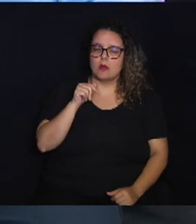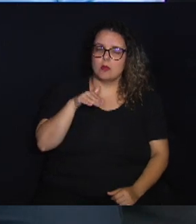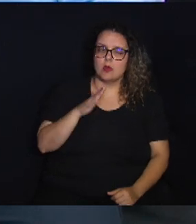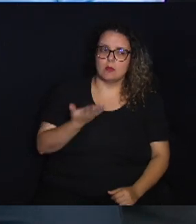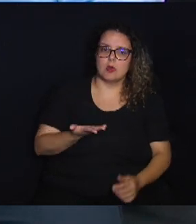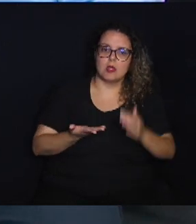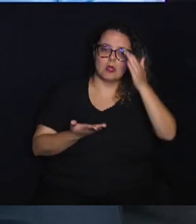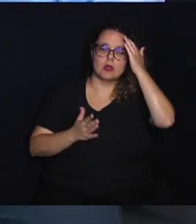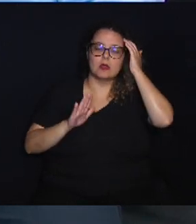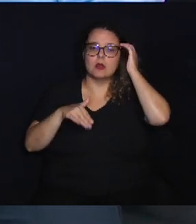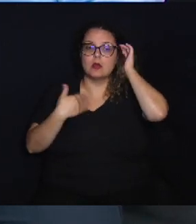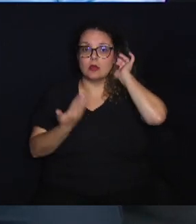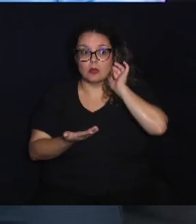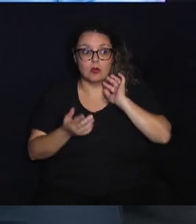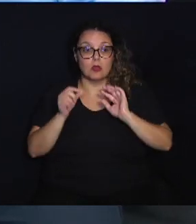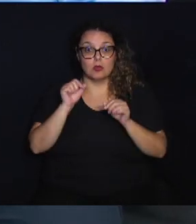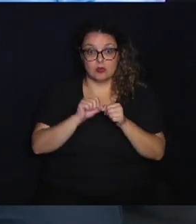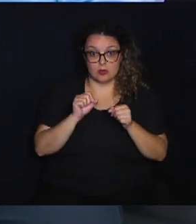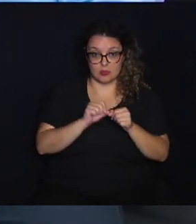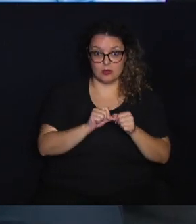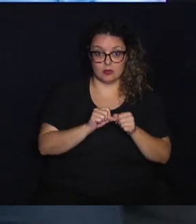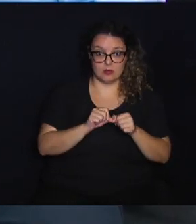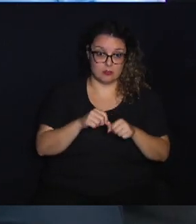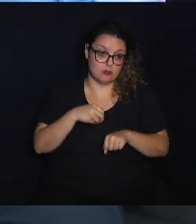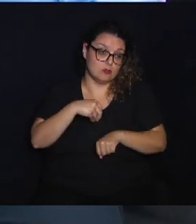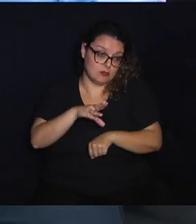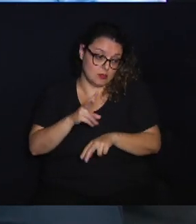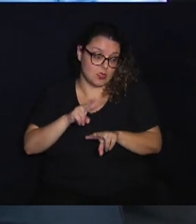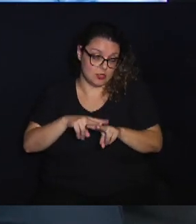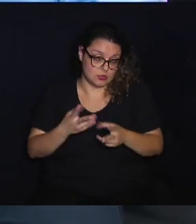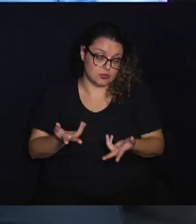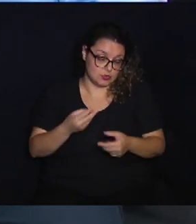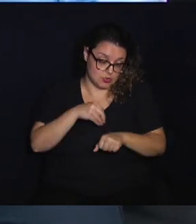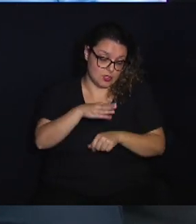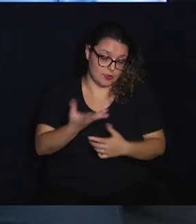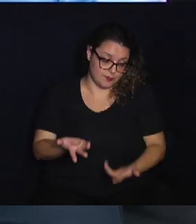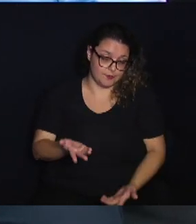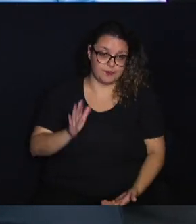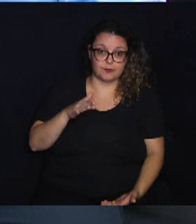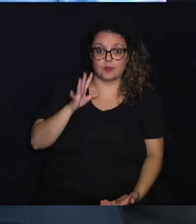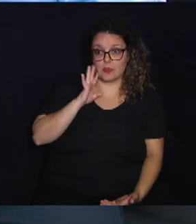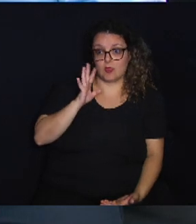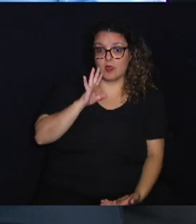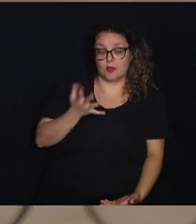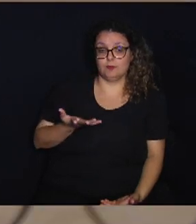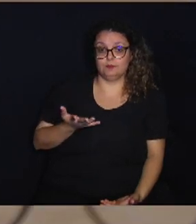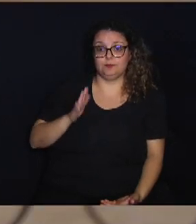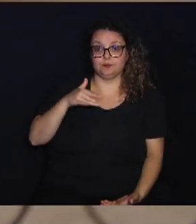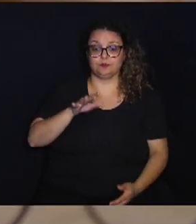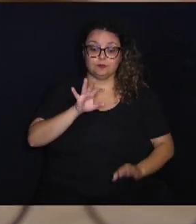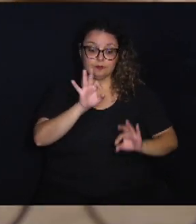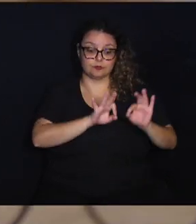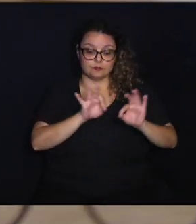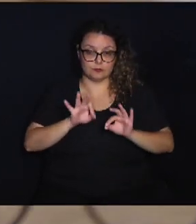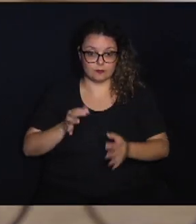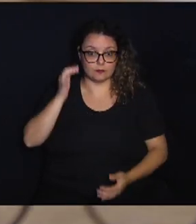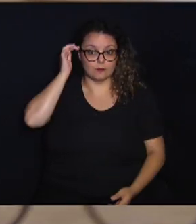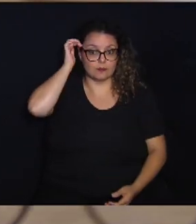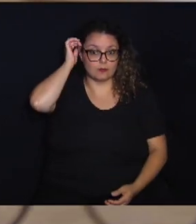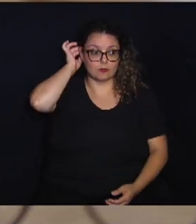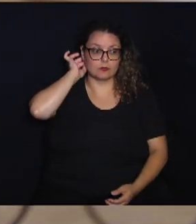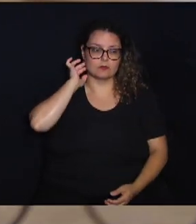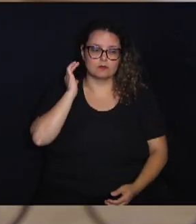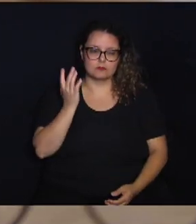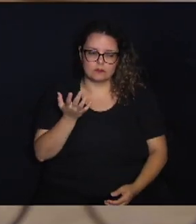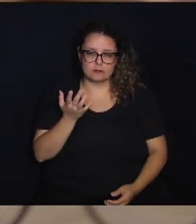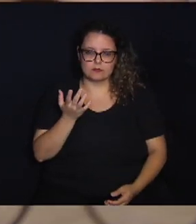Quando você for fazer uma dica, né, que eu acho que é bacana, quando você for fazer o seu planejamento, vá